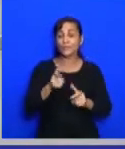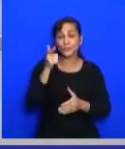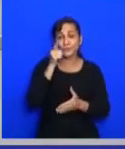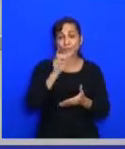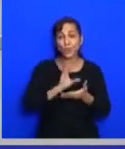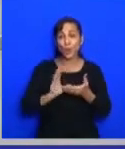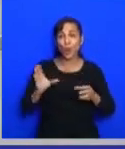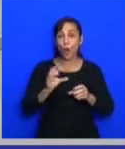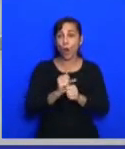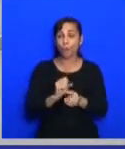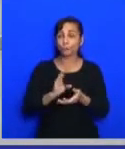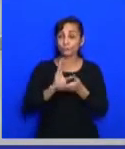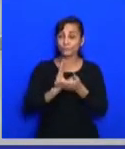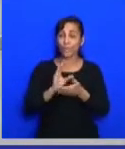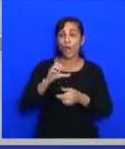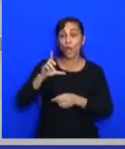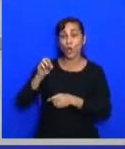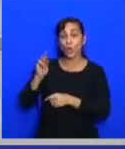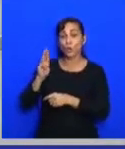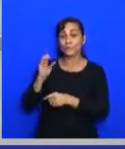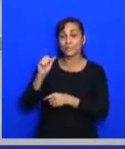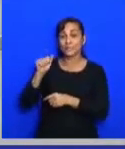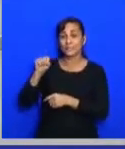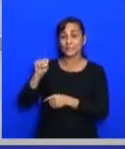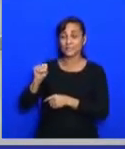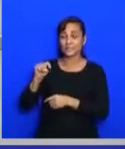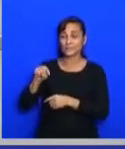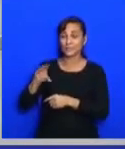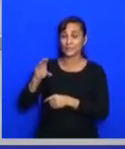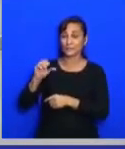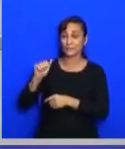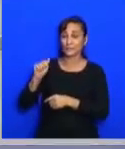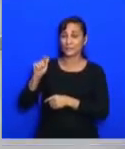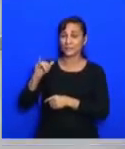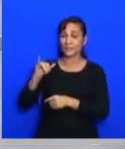prêmio está acumulado. loterias.caixa.gov.br